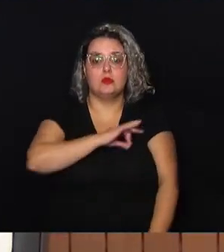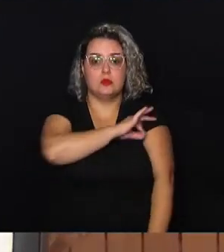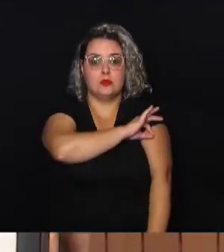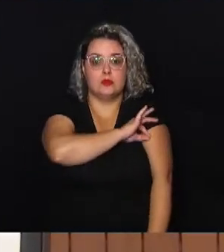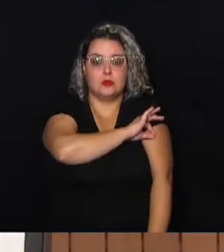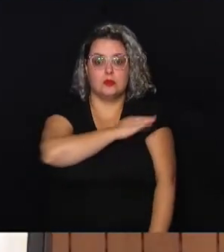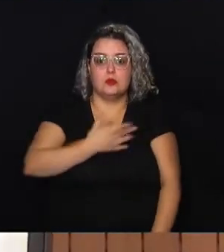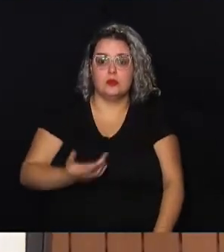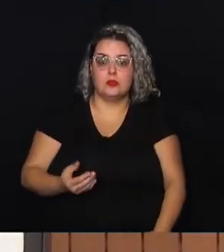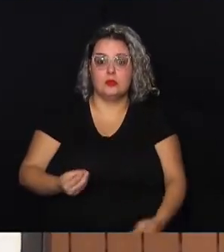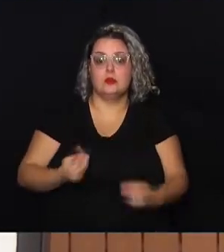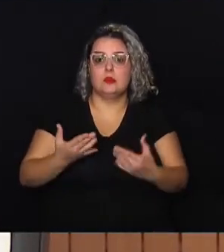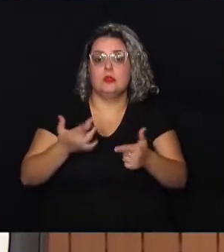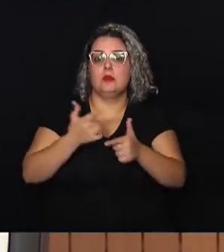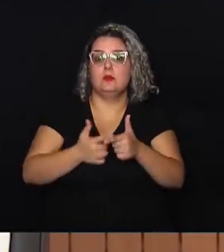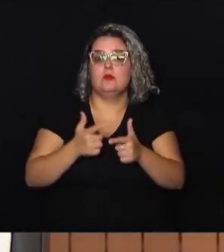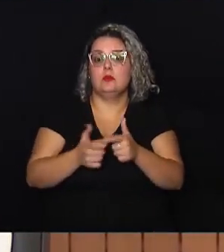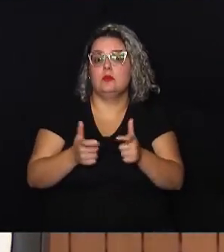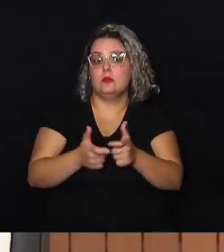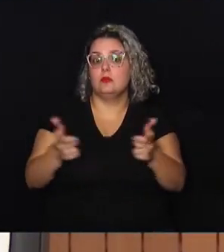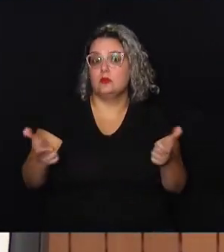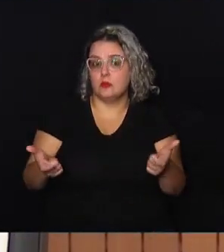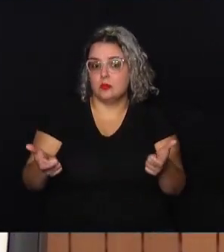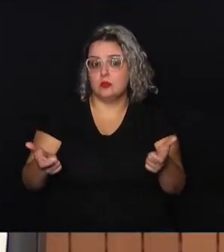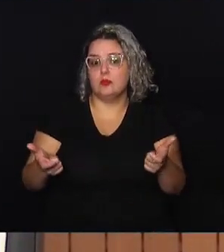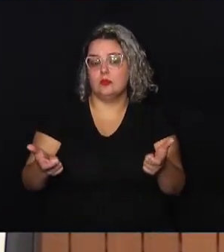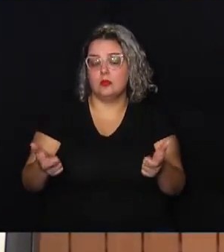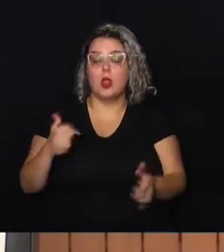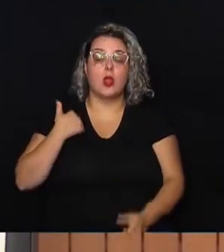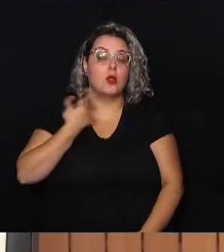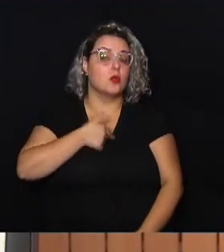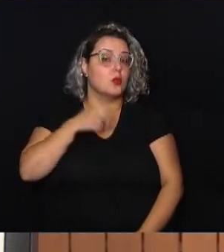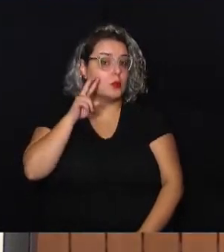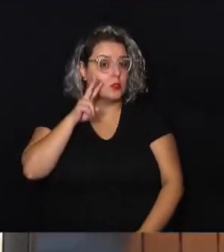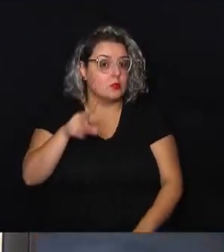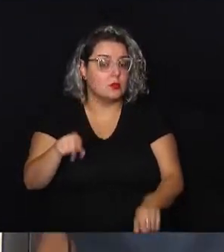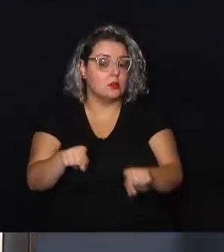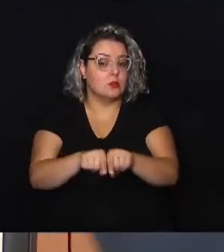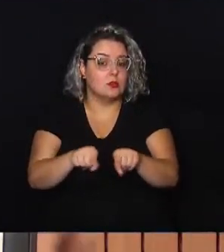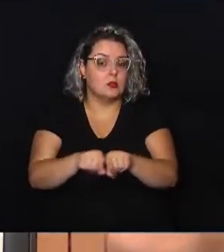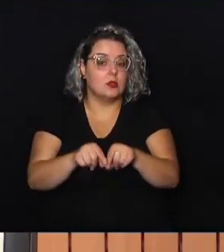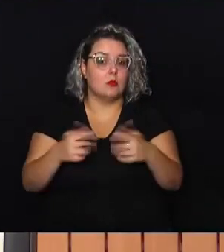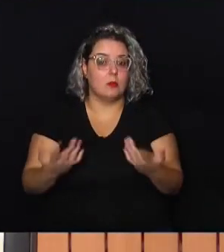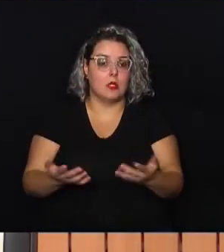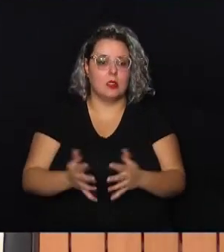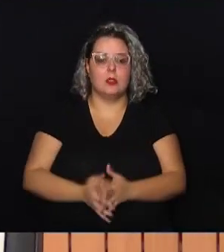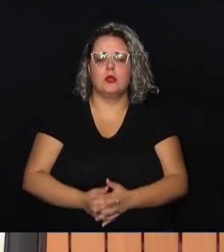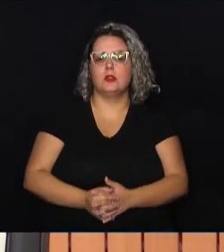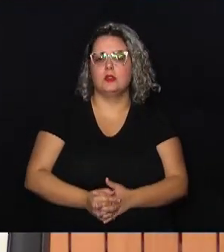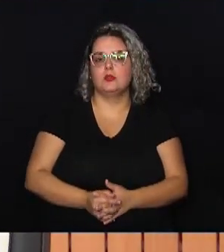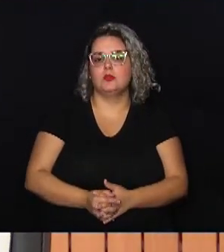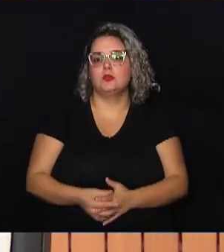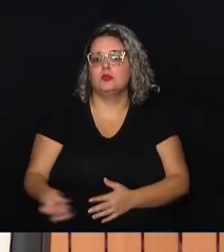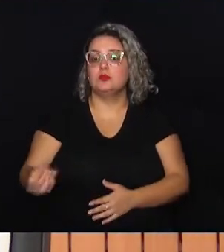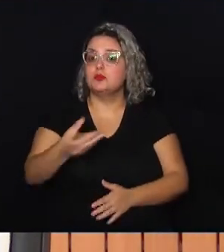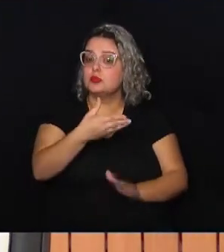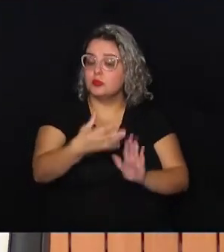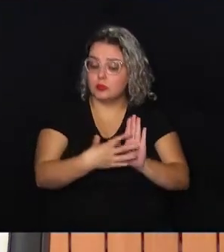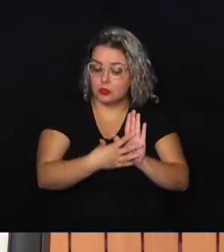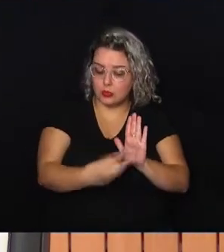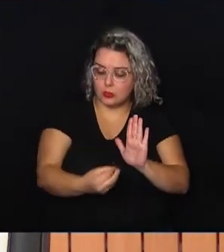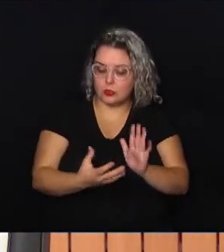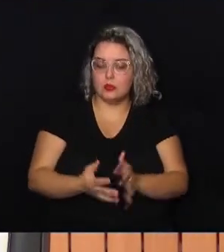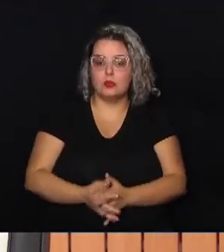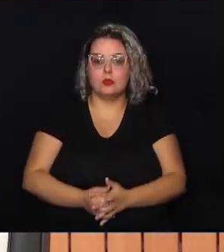levaria a um problema imenso. Nós estamos vendo também um novo modelo de